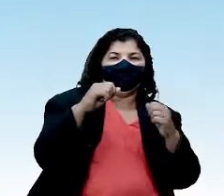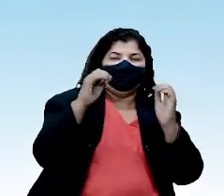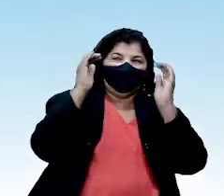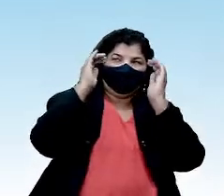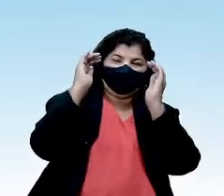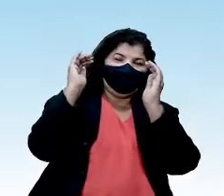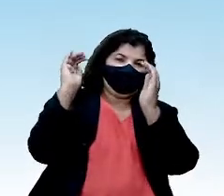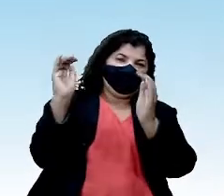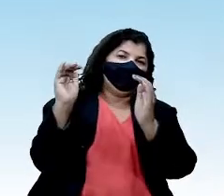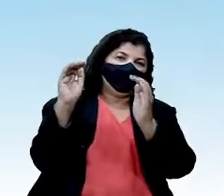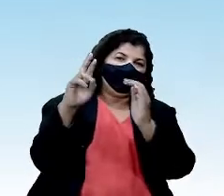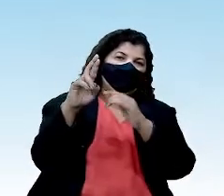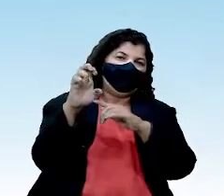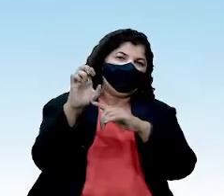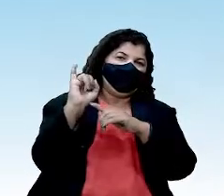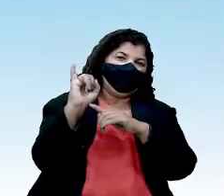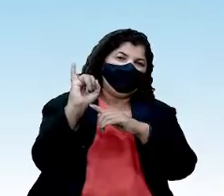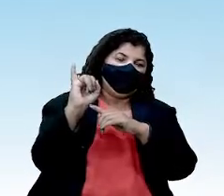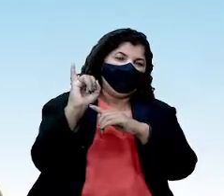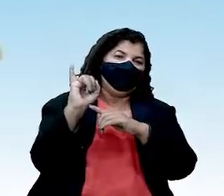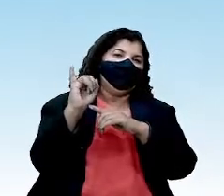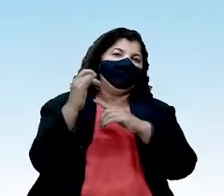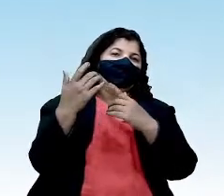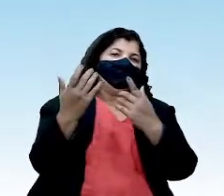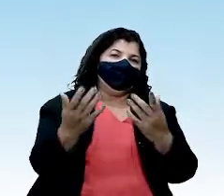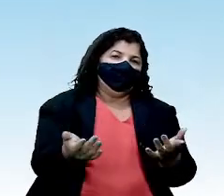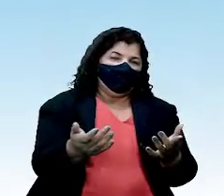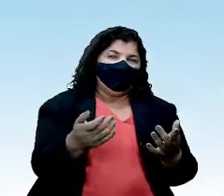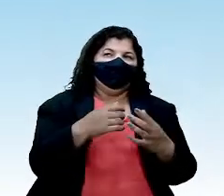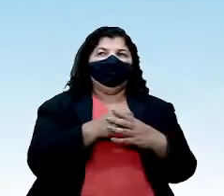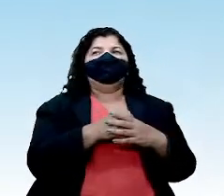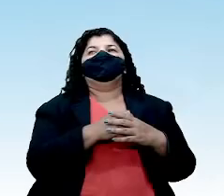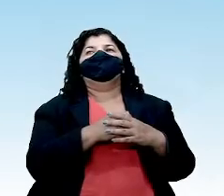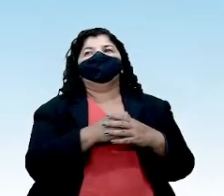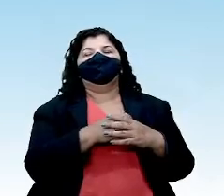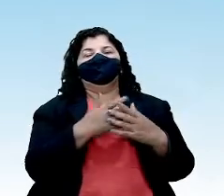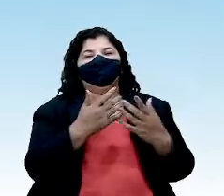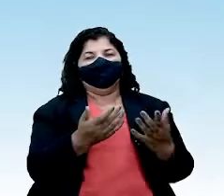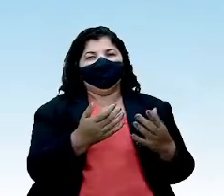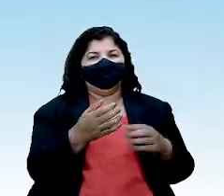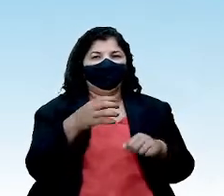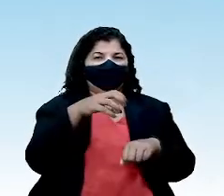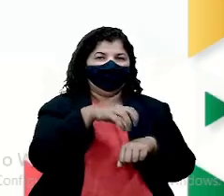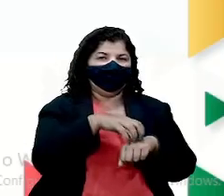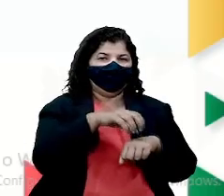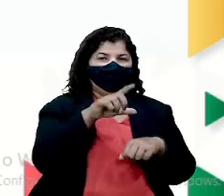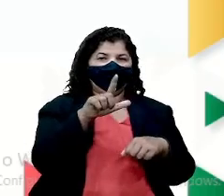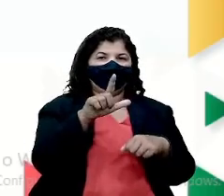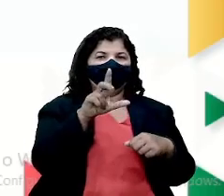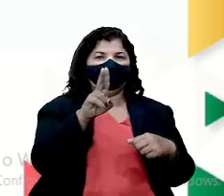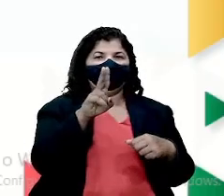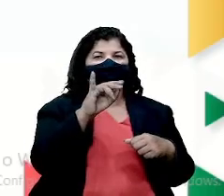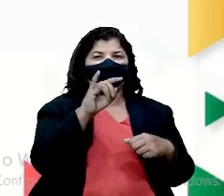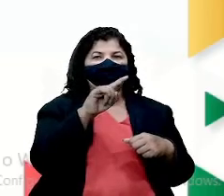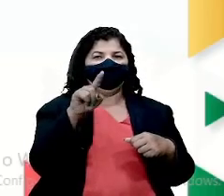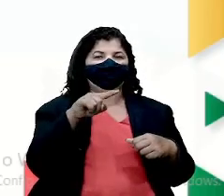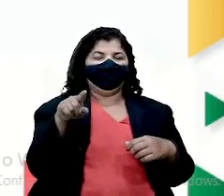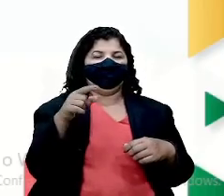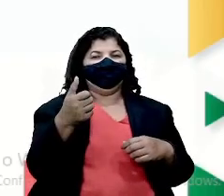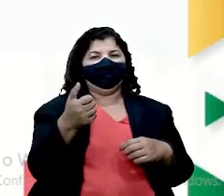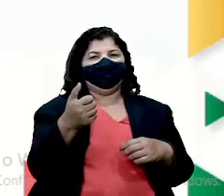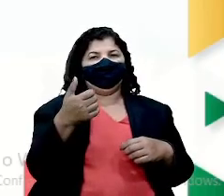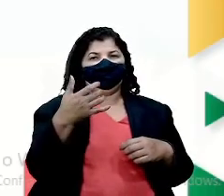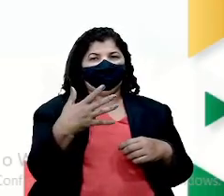obediência, né? Aí vem o reinado de Luís XIV, o